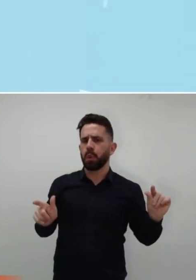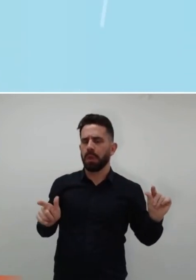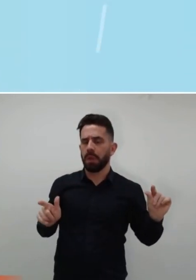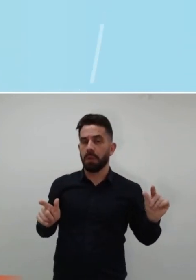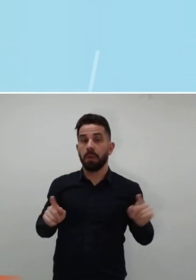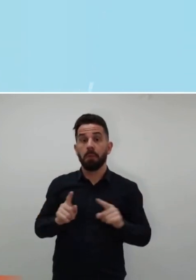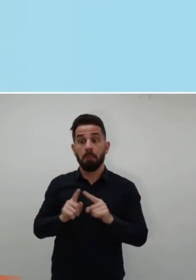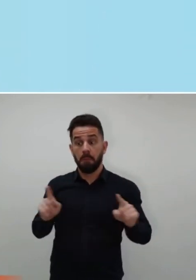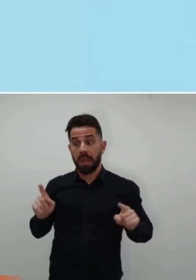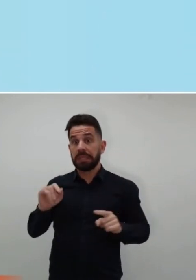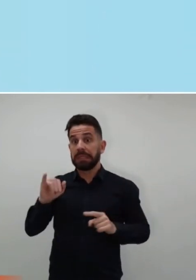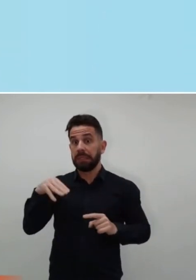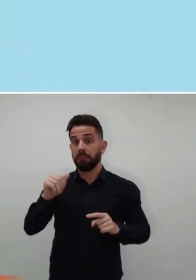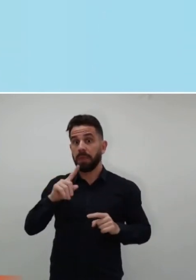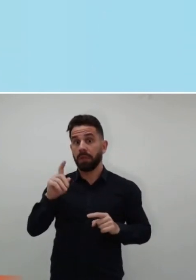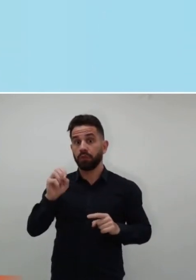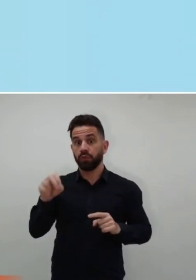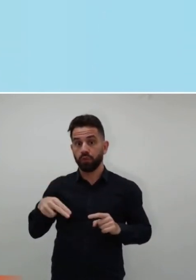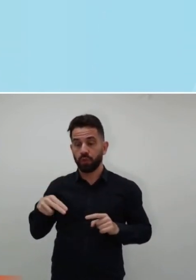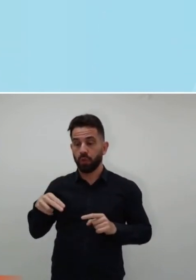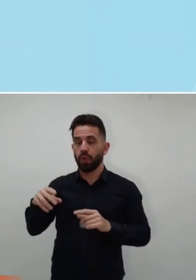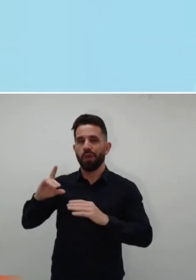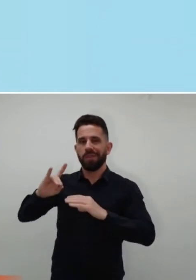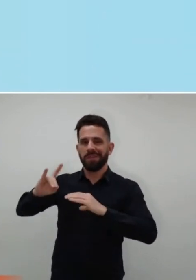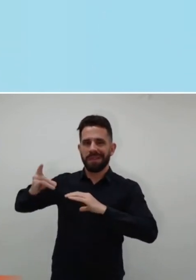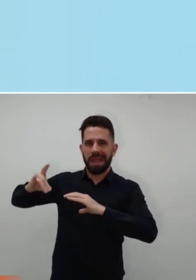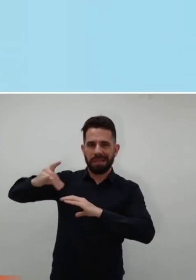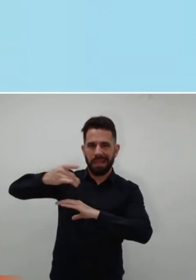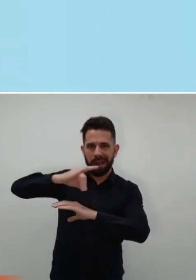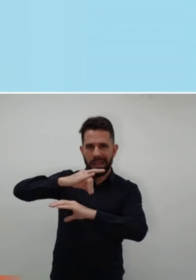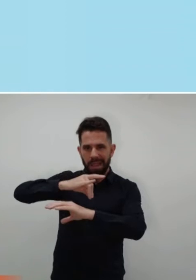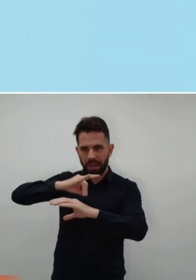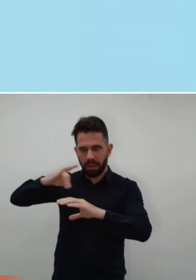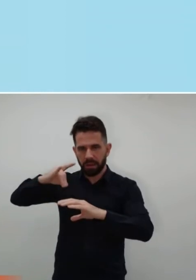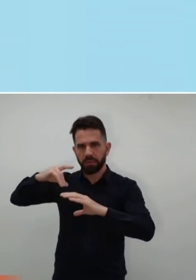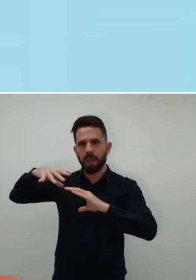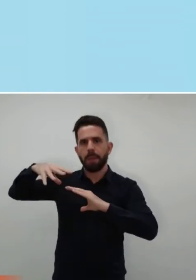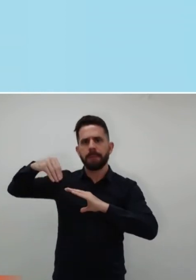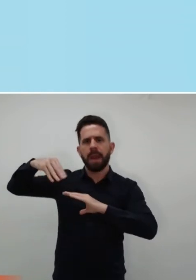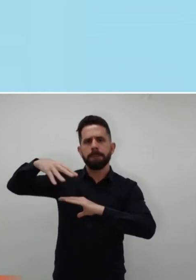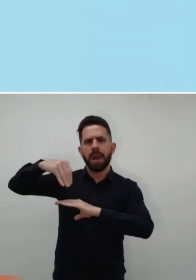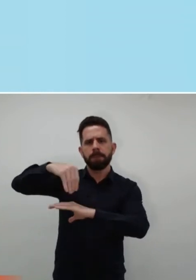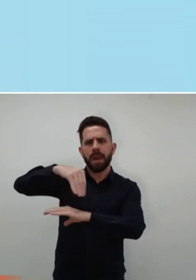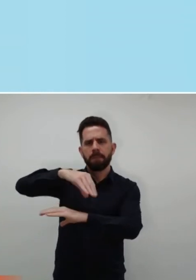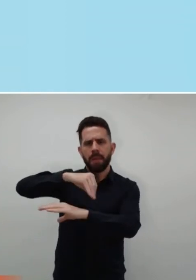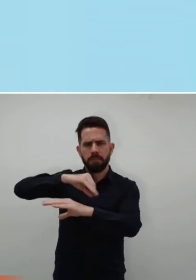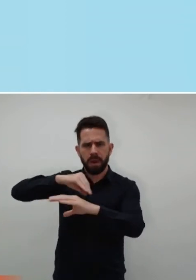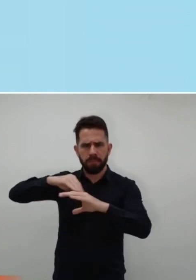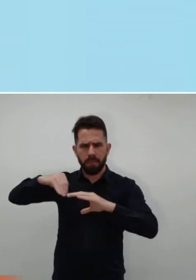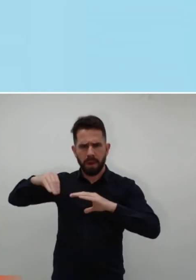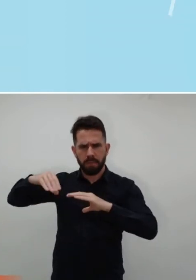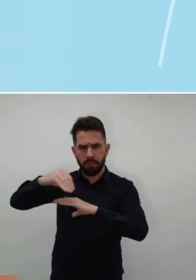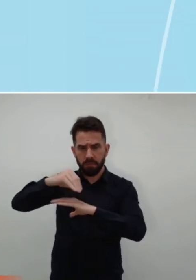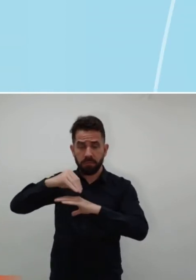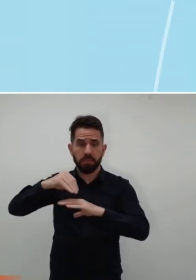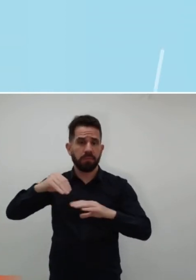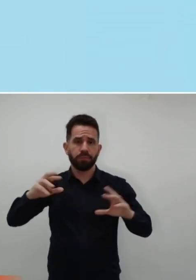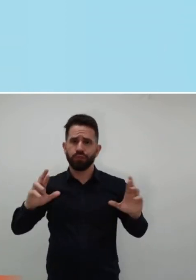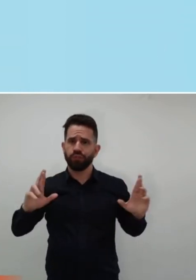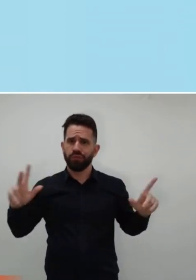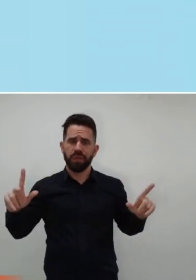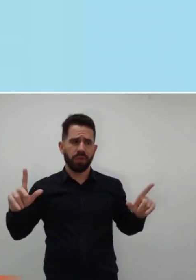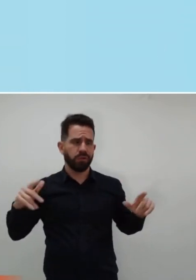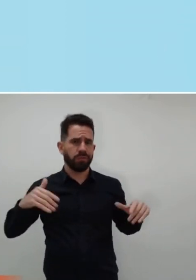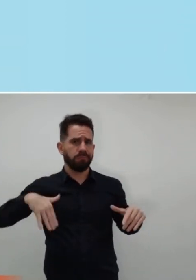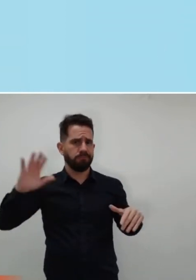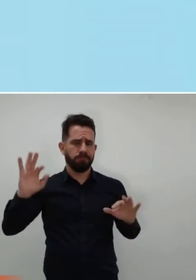IMAZON, os satélites que são usados por eles são mais refinados que os do sistema do governo federal. Por isso,